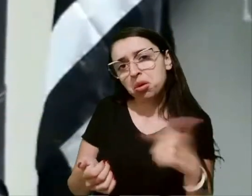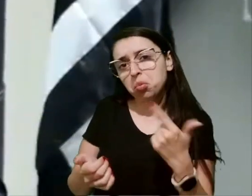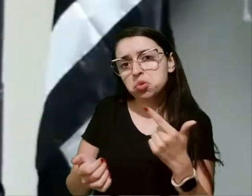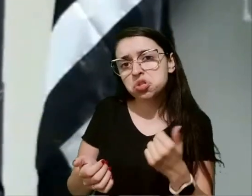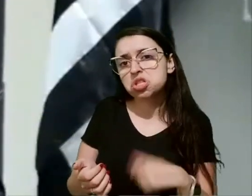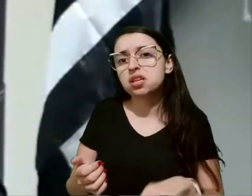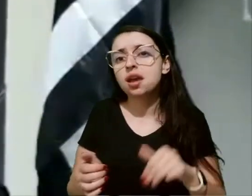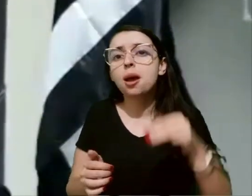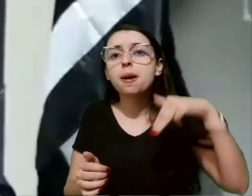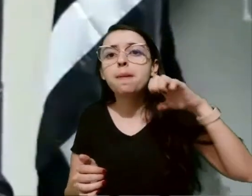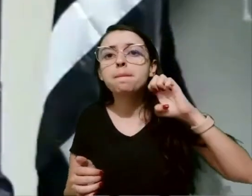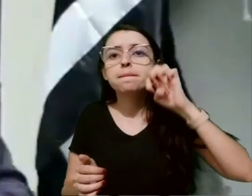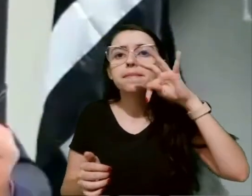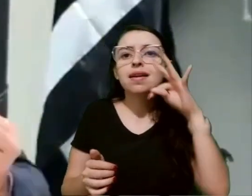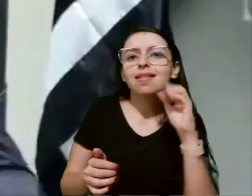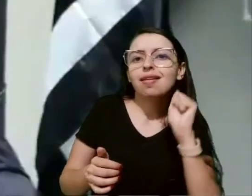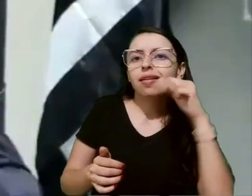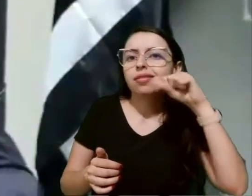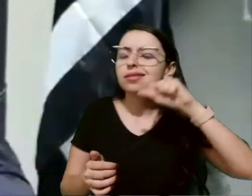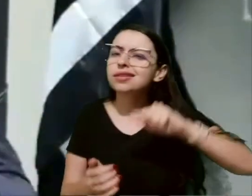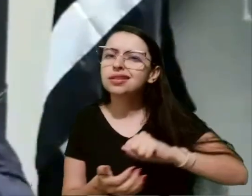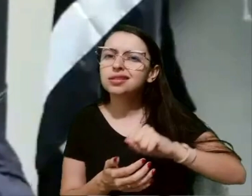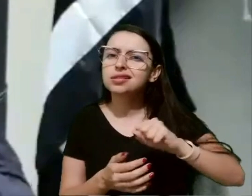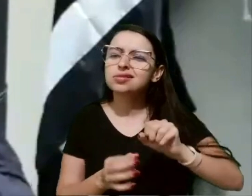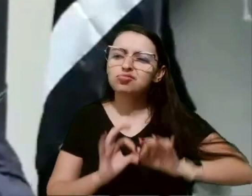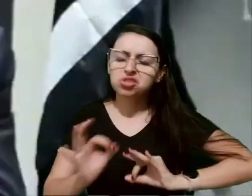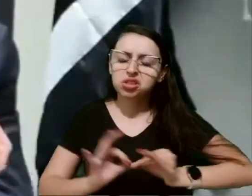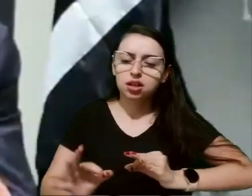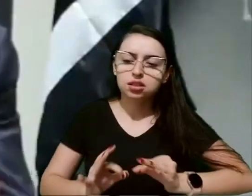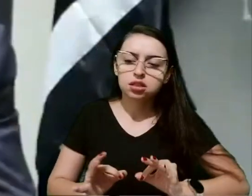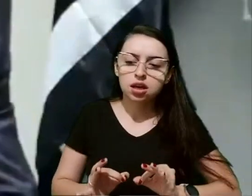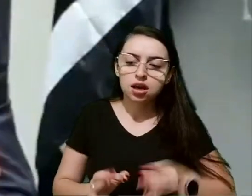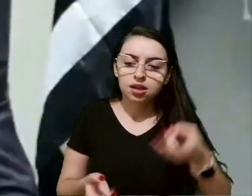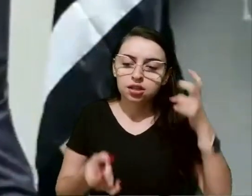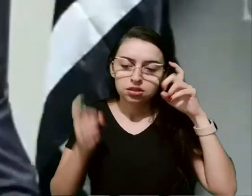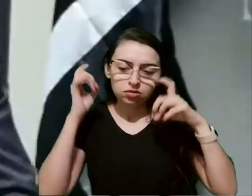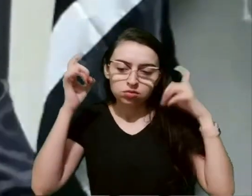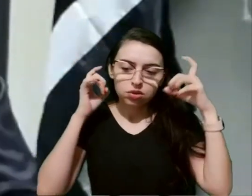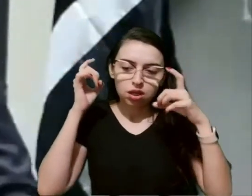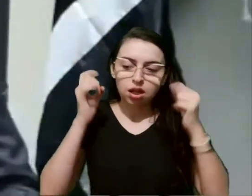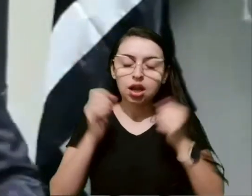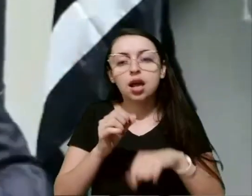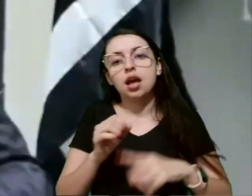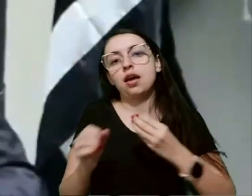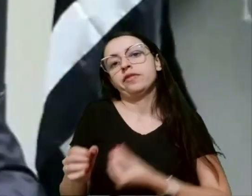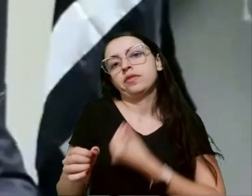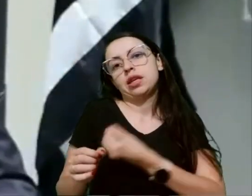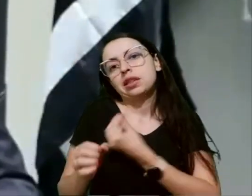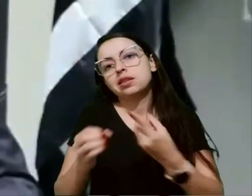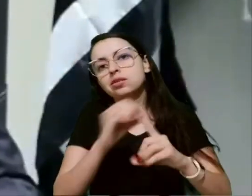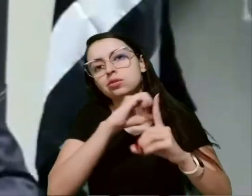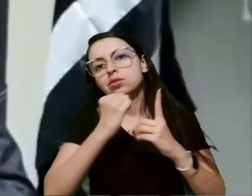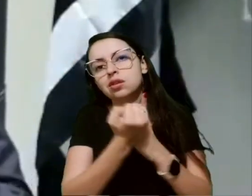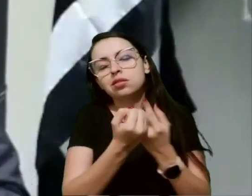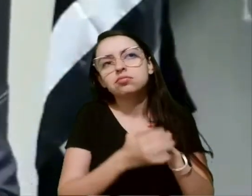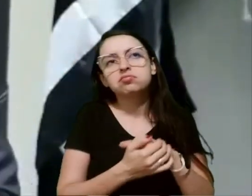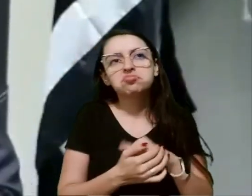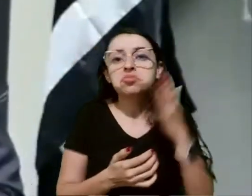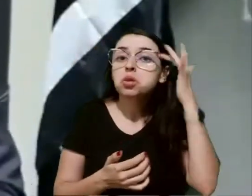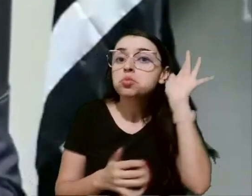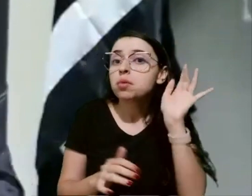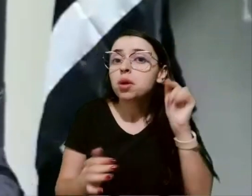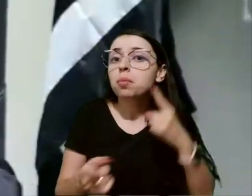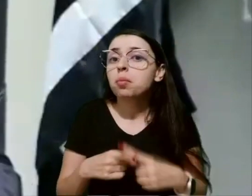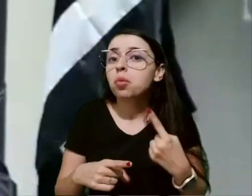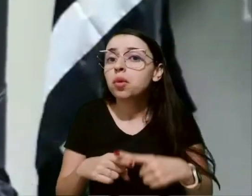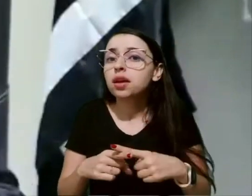metas quantificáveis, então, você mexia em aspectos muito relevantes da vida em sociedade e sem meio que saber por